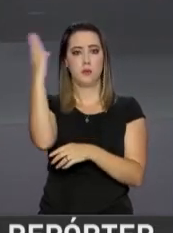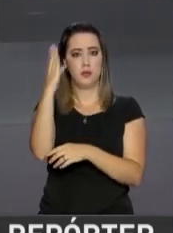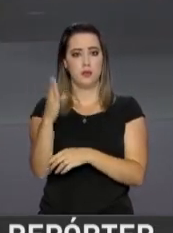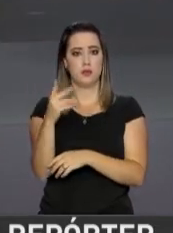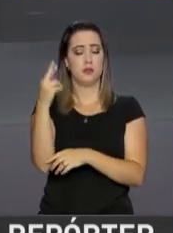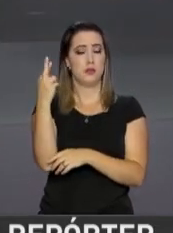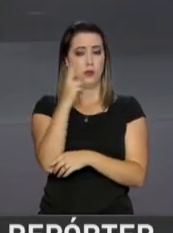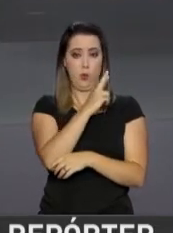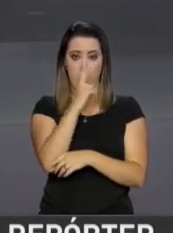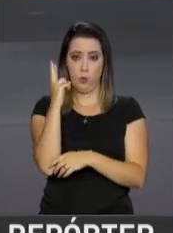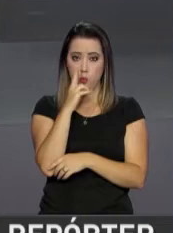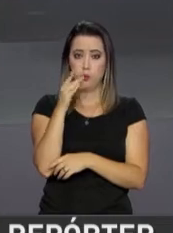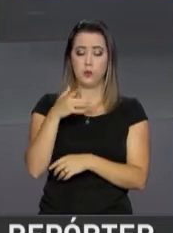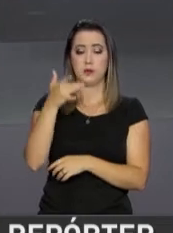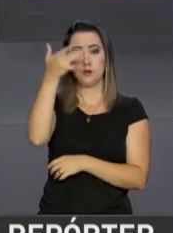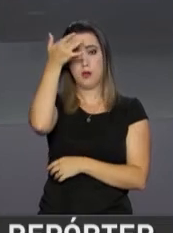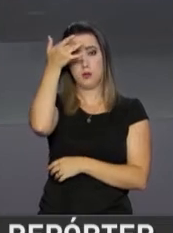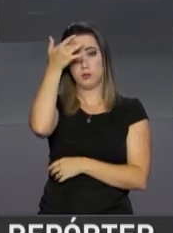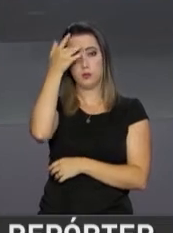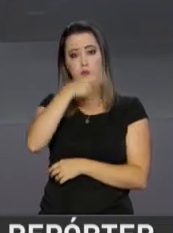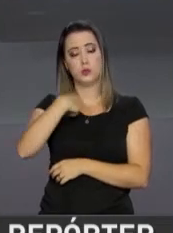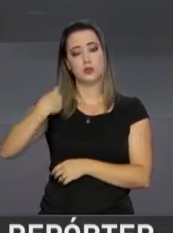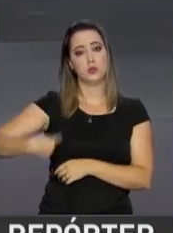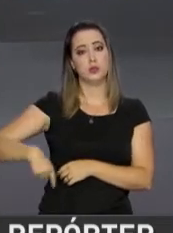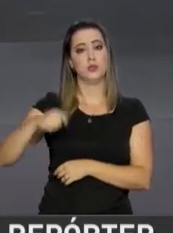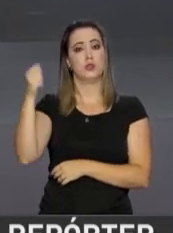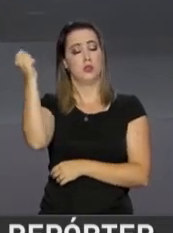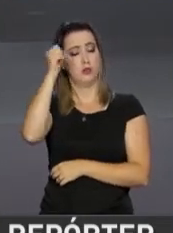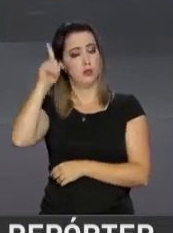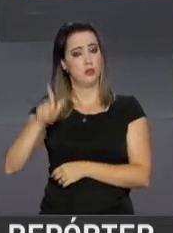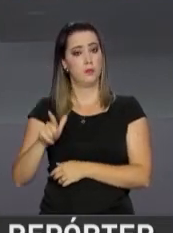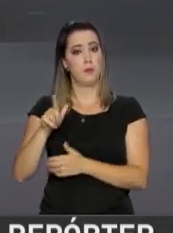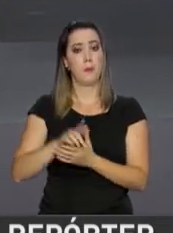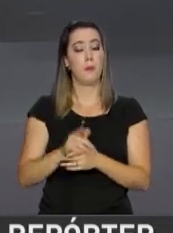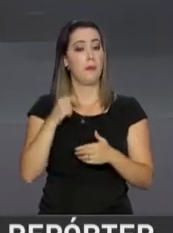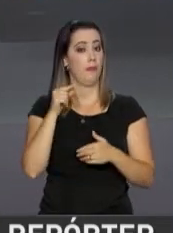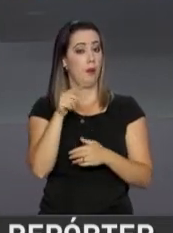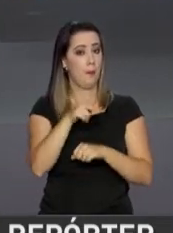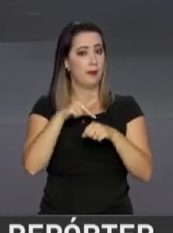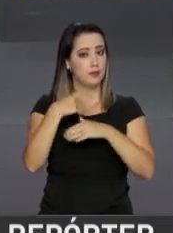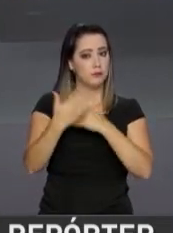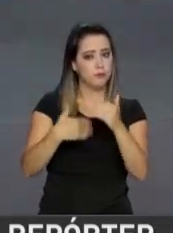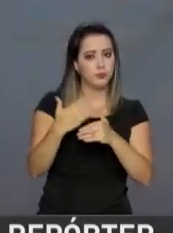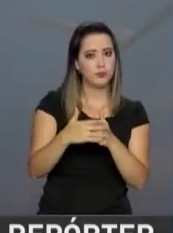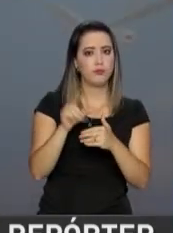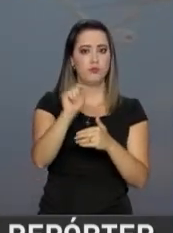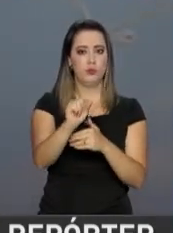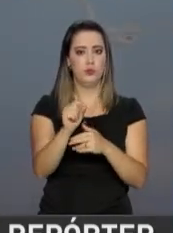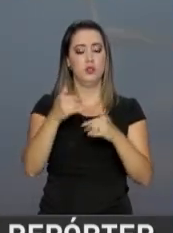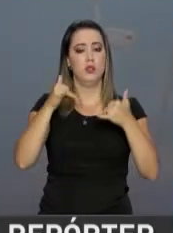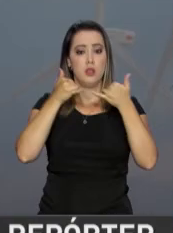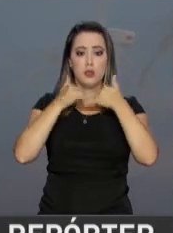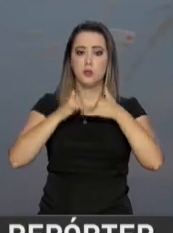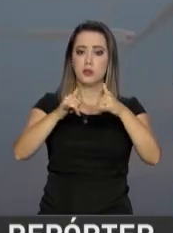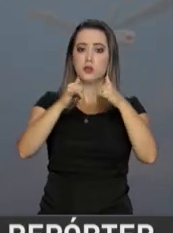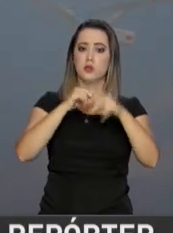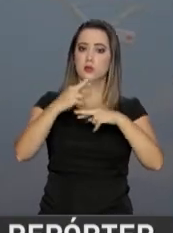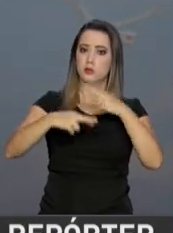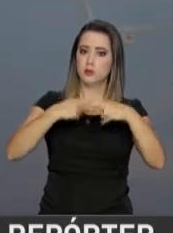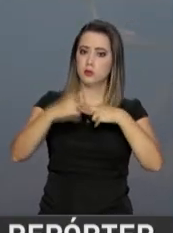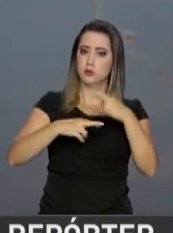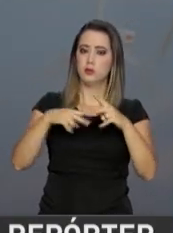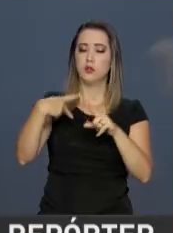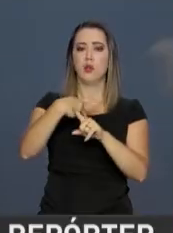índia china e áfrica do sul países em desenvolvimento alguns exemplos de energias renováveis são a